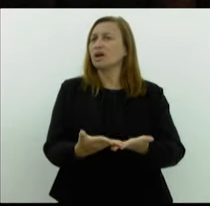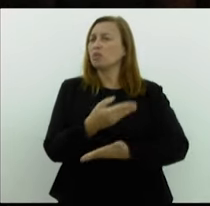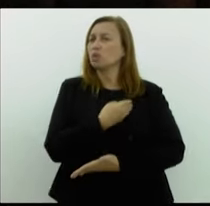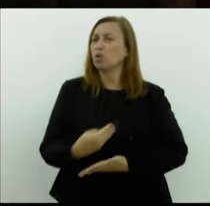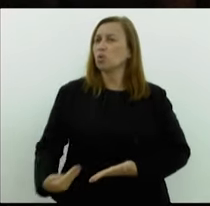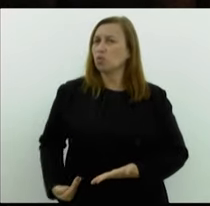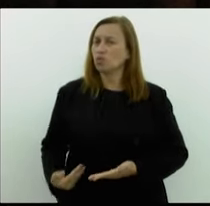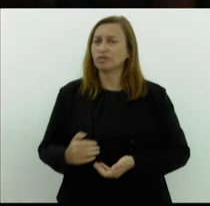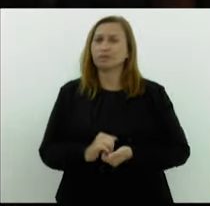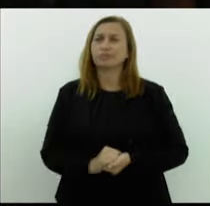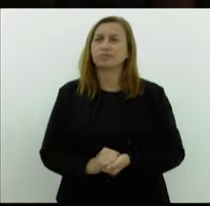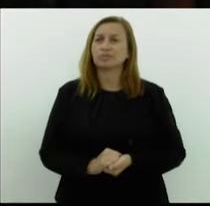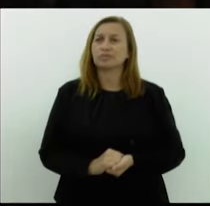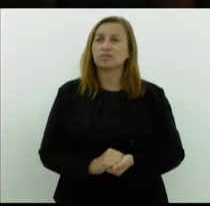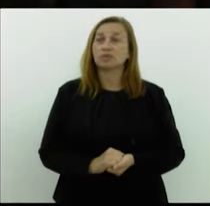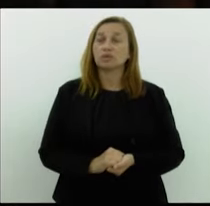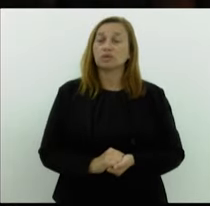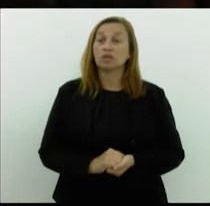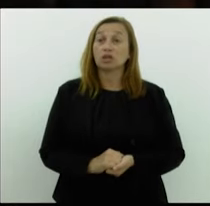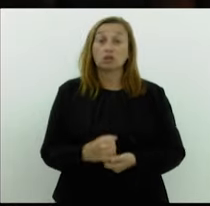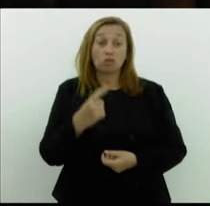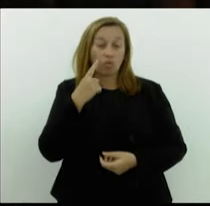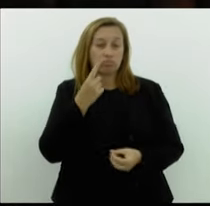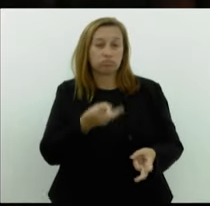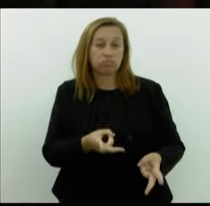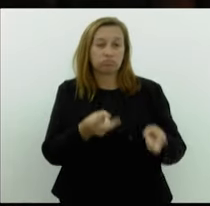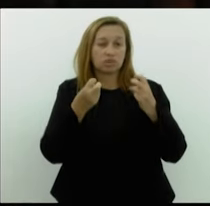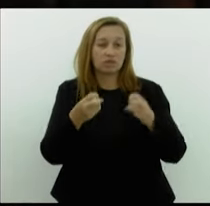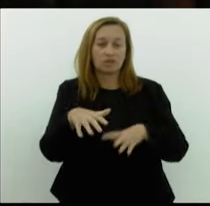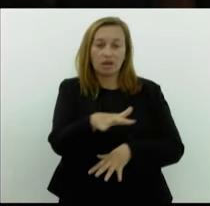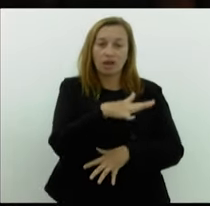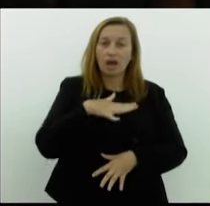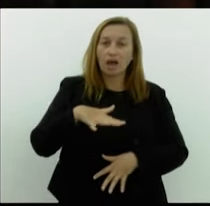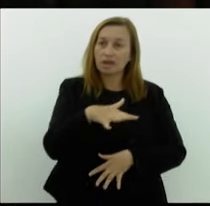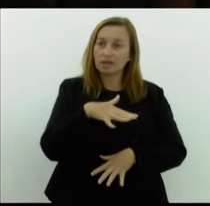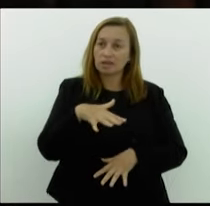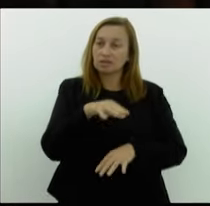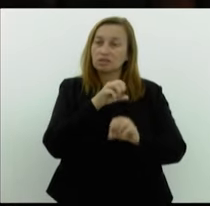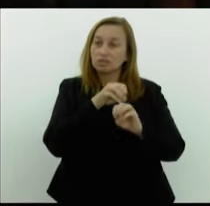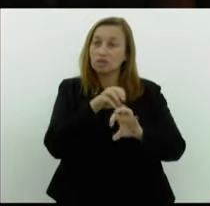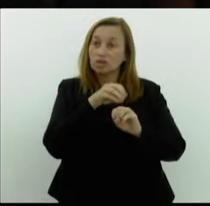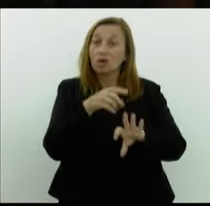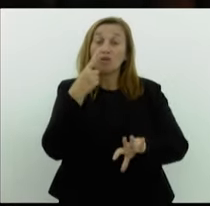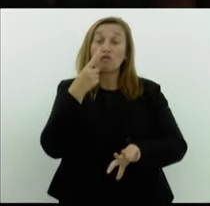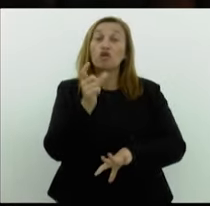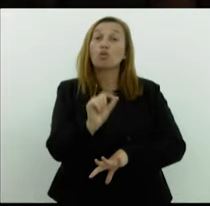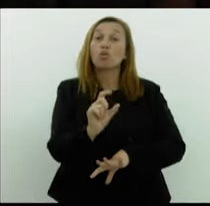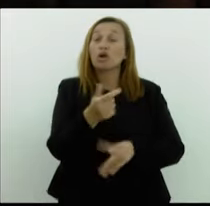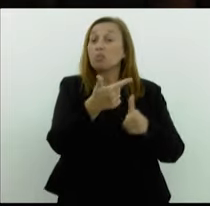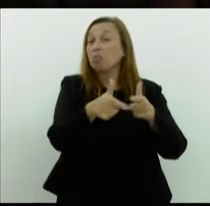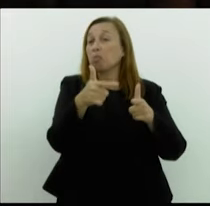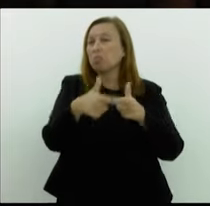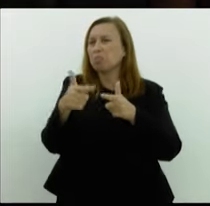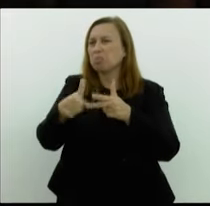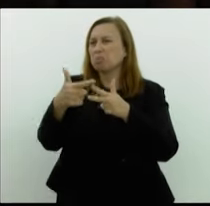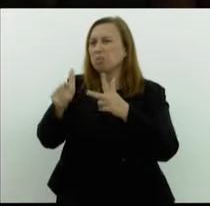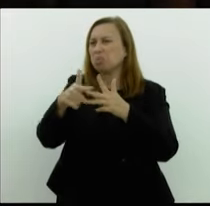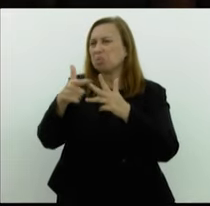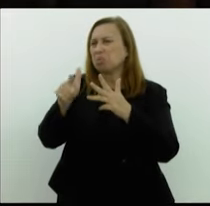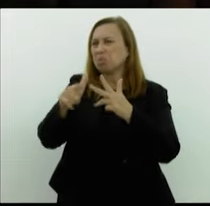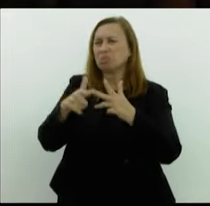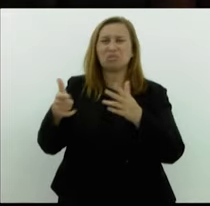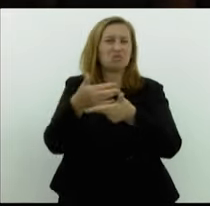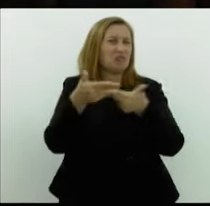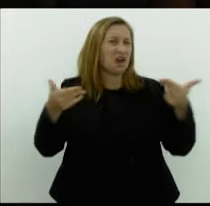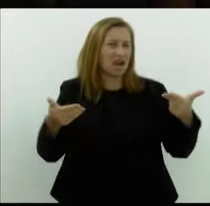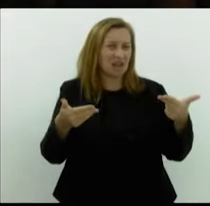num cenário em que a gente olha para a nossa rede de educação e vê um monte de problema relacionado, de